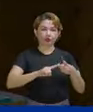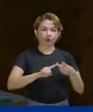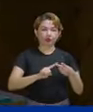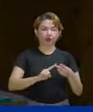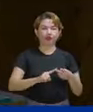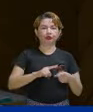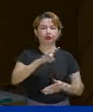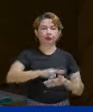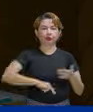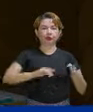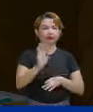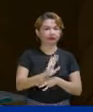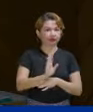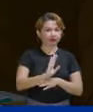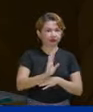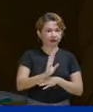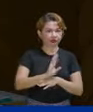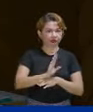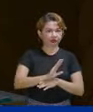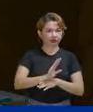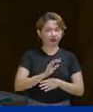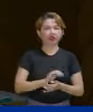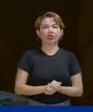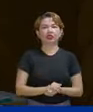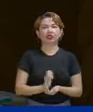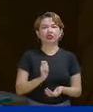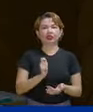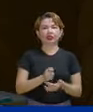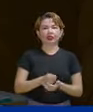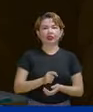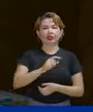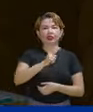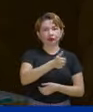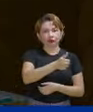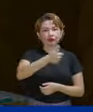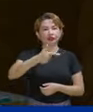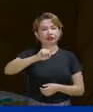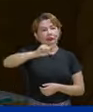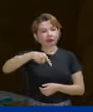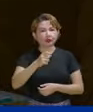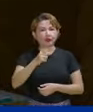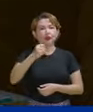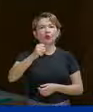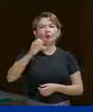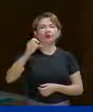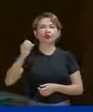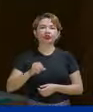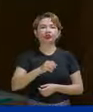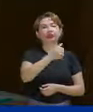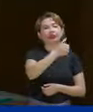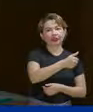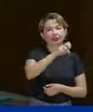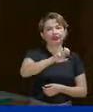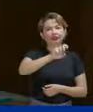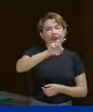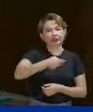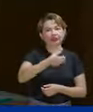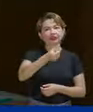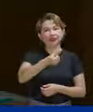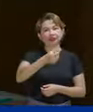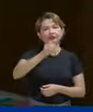fiscais referentes a gastos com publicidade, no valor de R$ 12.800 e R$